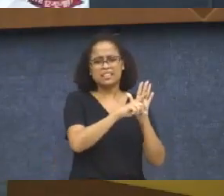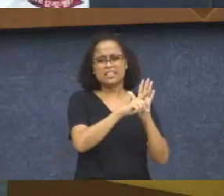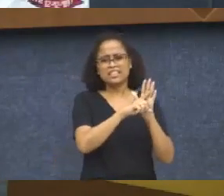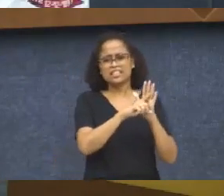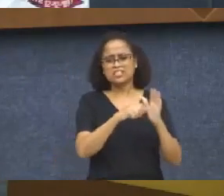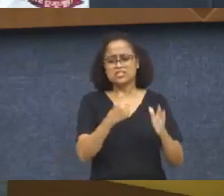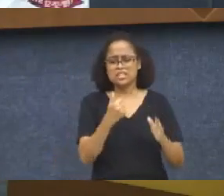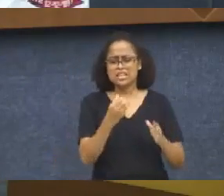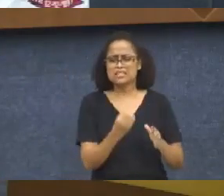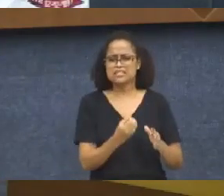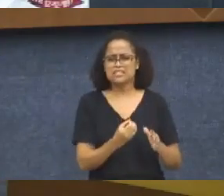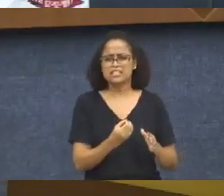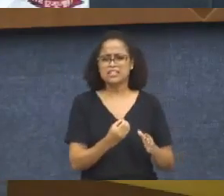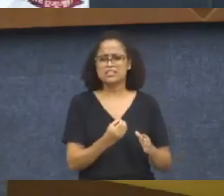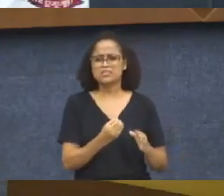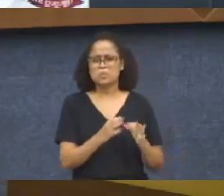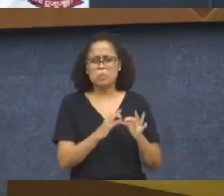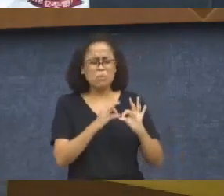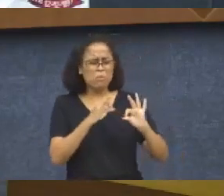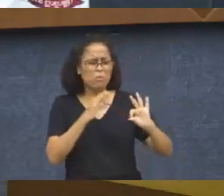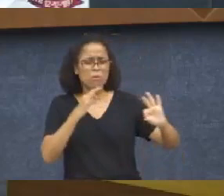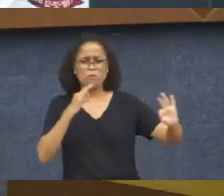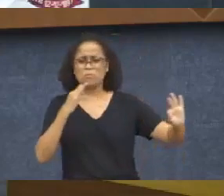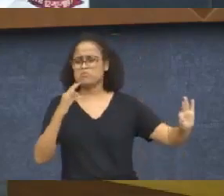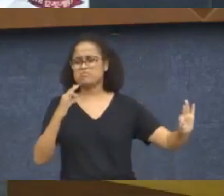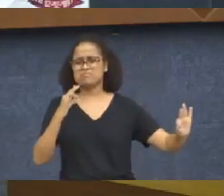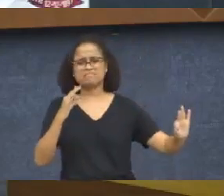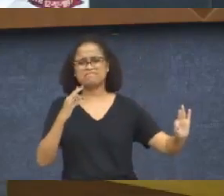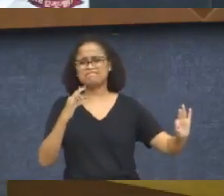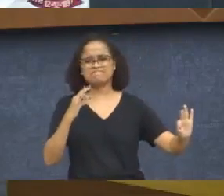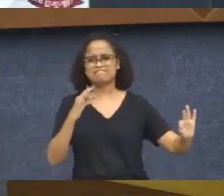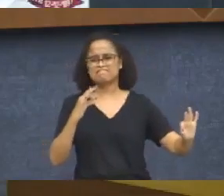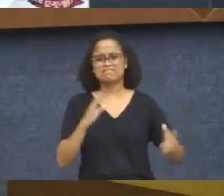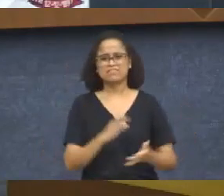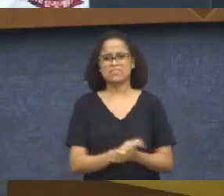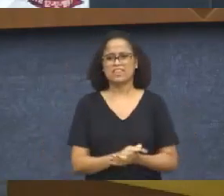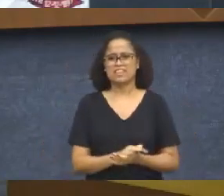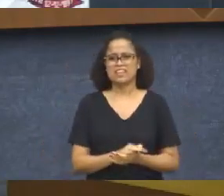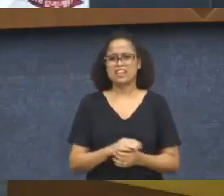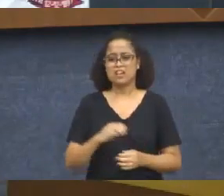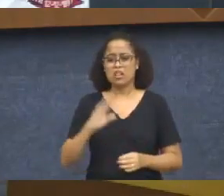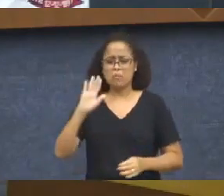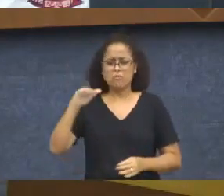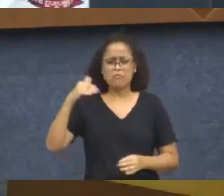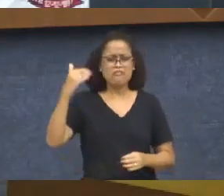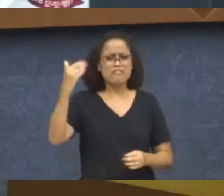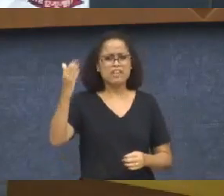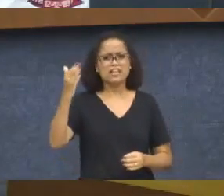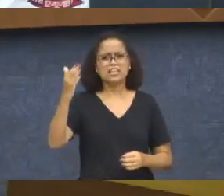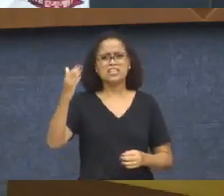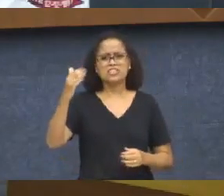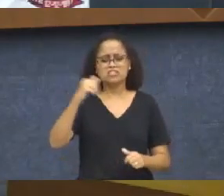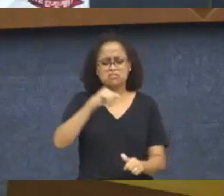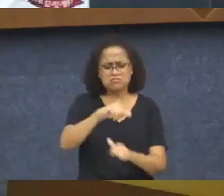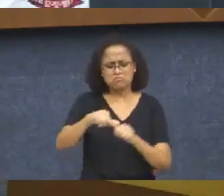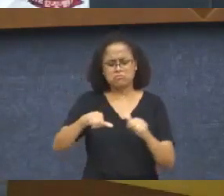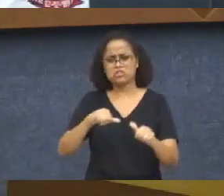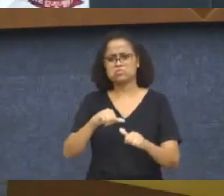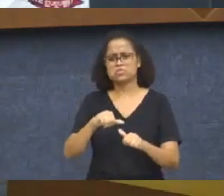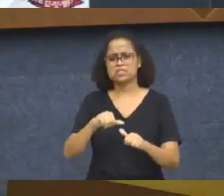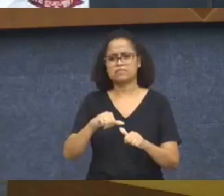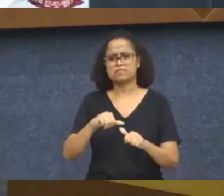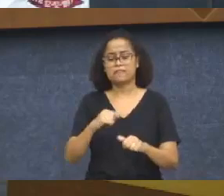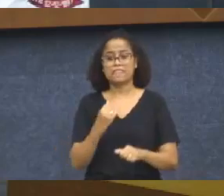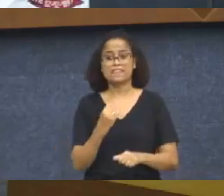prazo, porque já é do brasileiro, não, vamos deixar isso lá para frente a gente faz a transição. Se os carroceiros tivessem